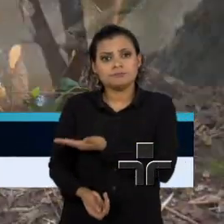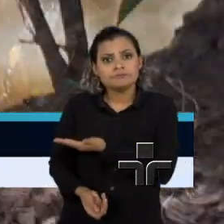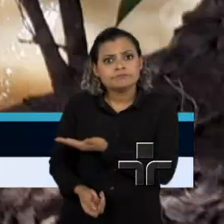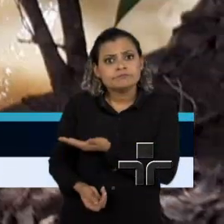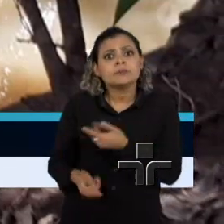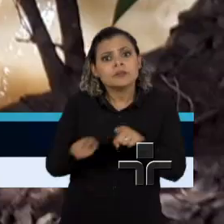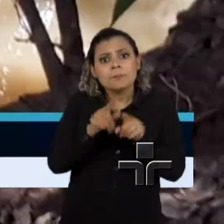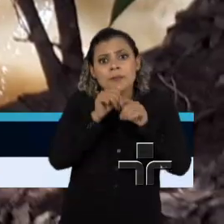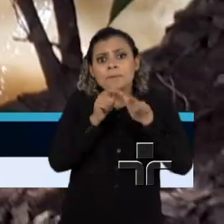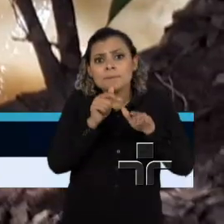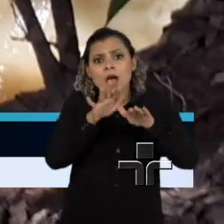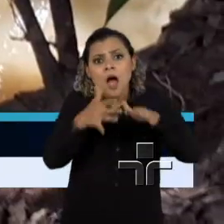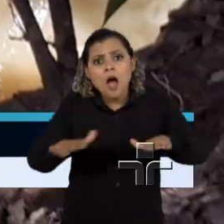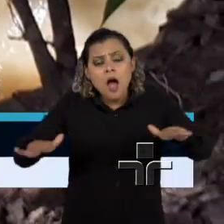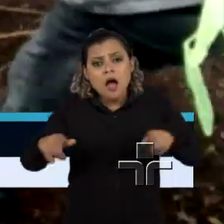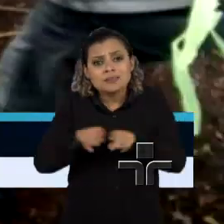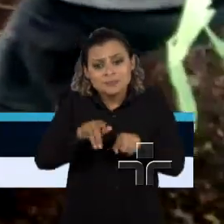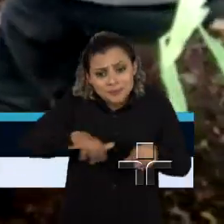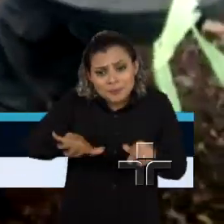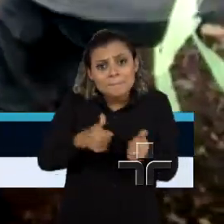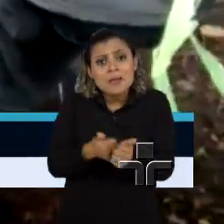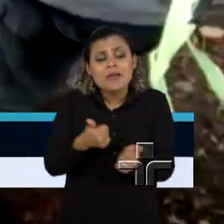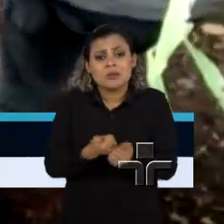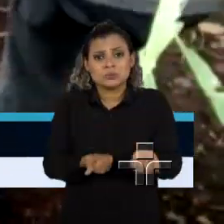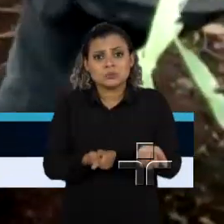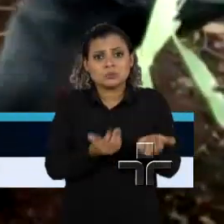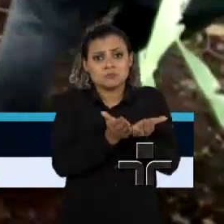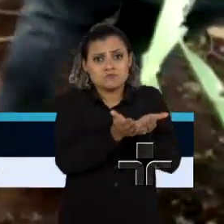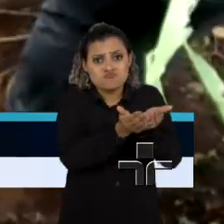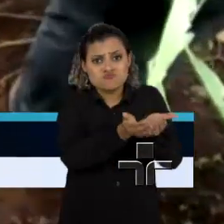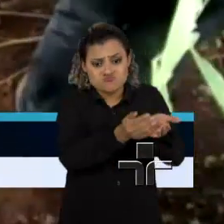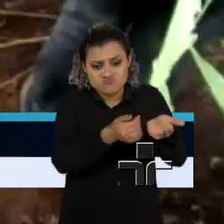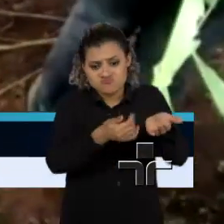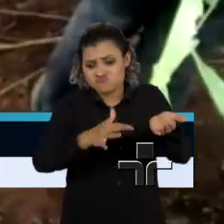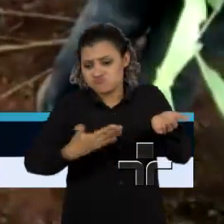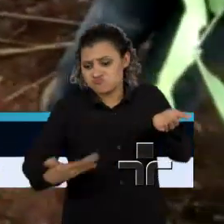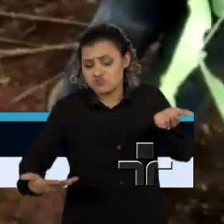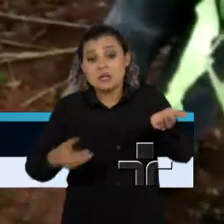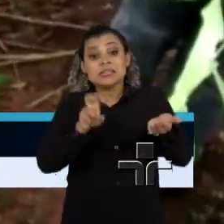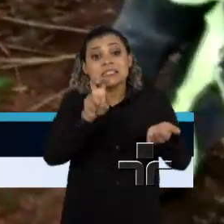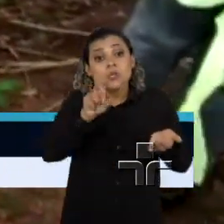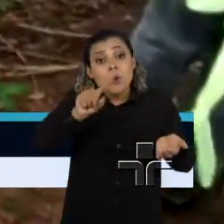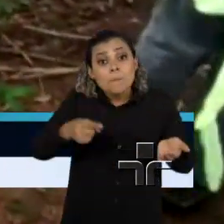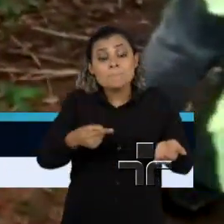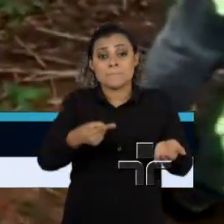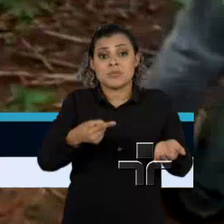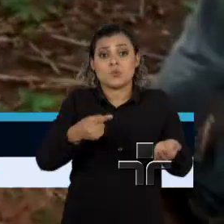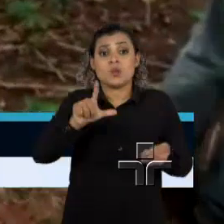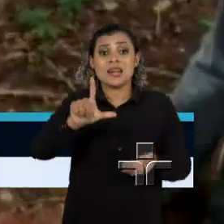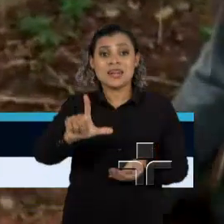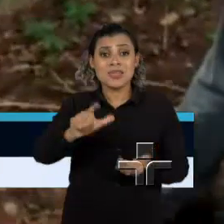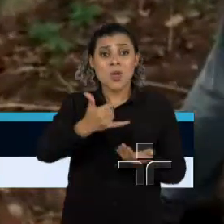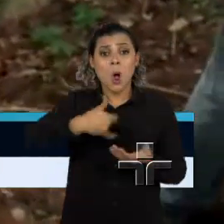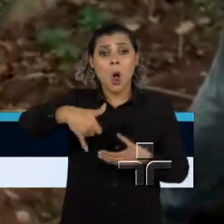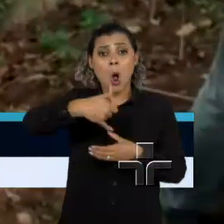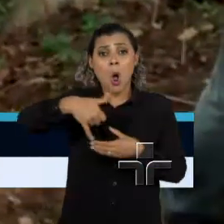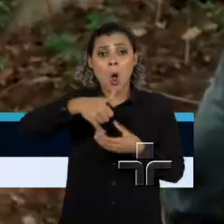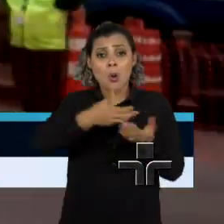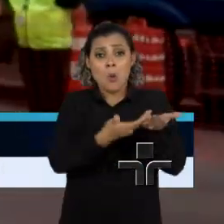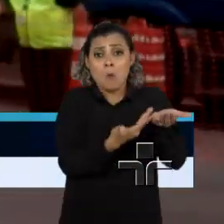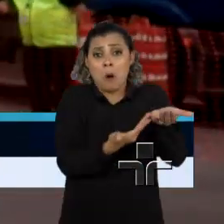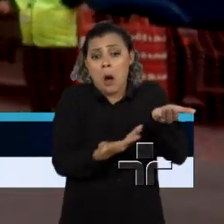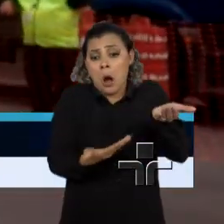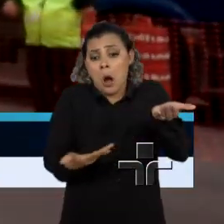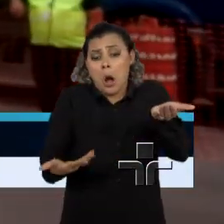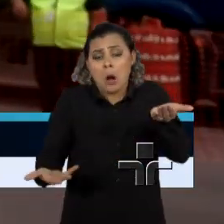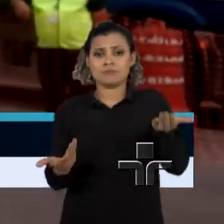mar, que ficam nas margens da refinaria. A estimativa é que 5.000 litros de óleo e água teriam vazado das tubulações.